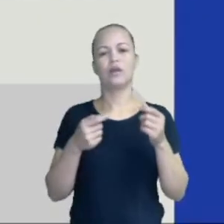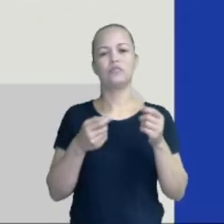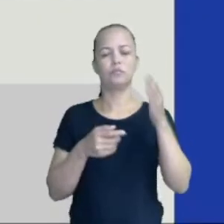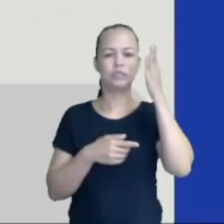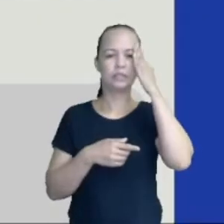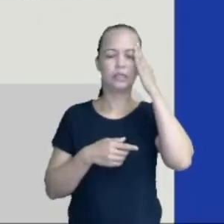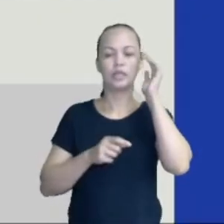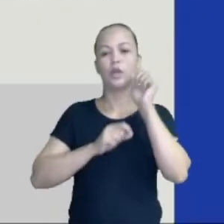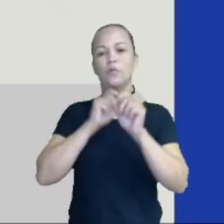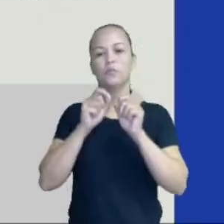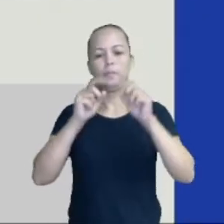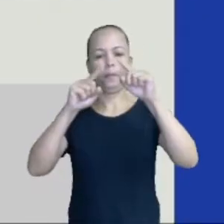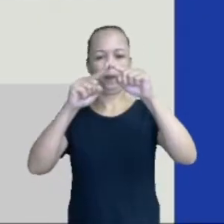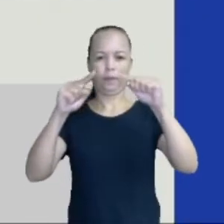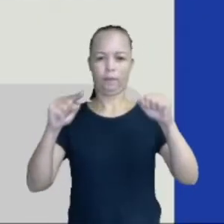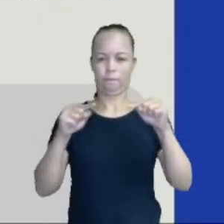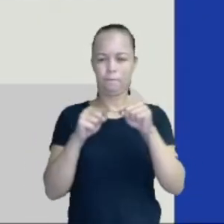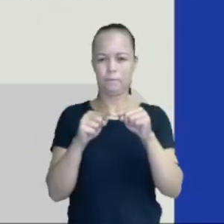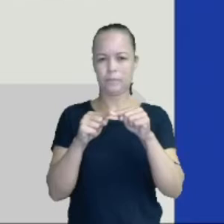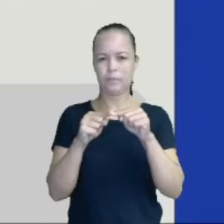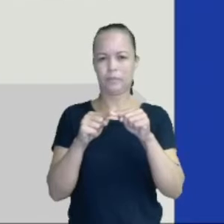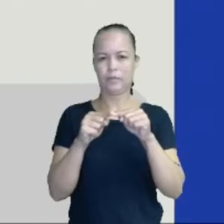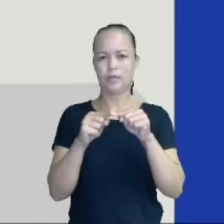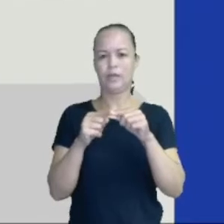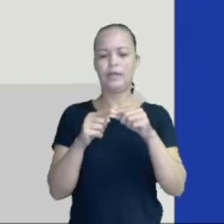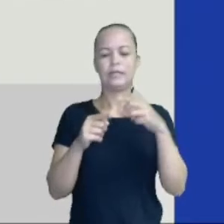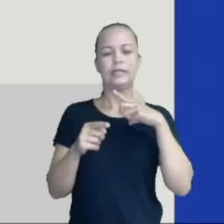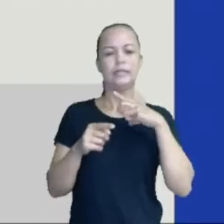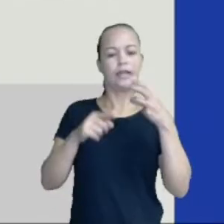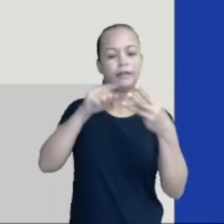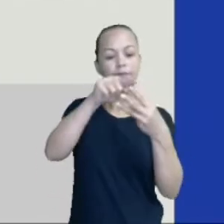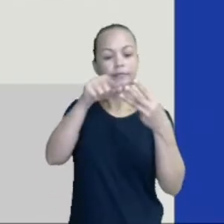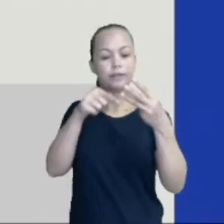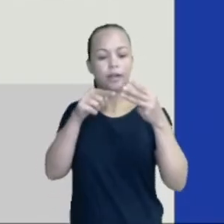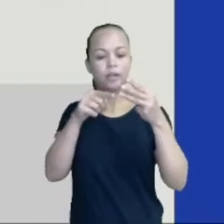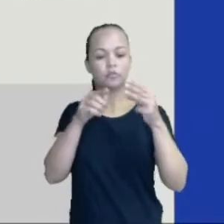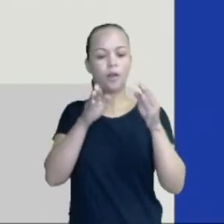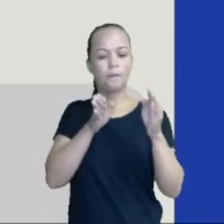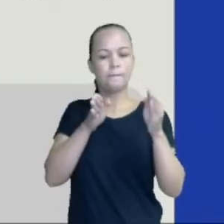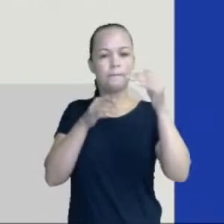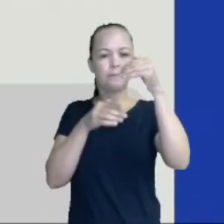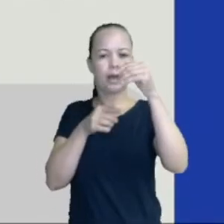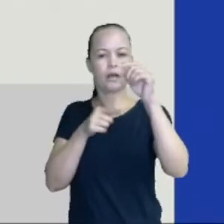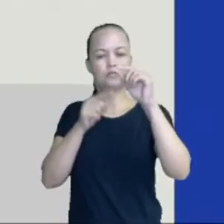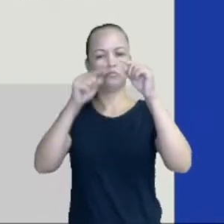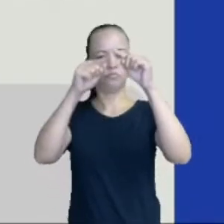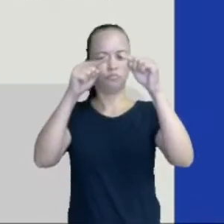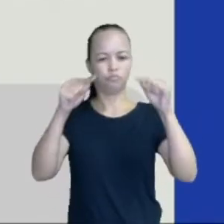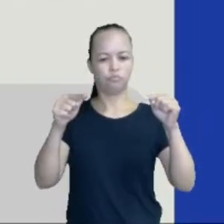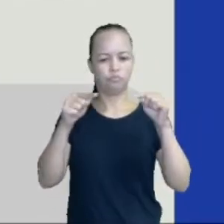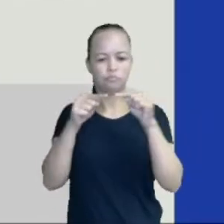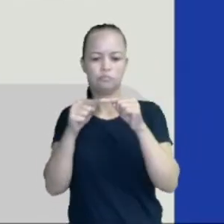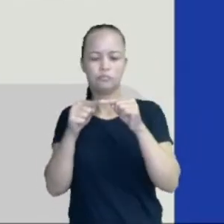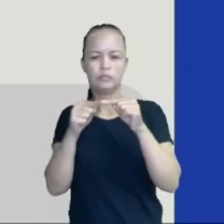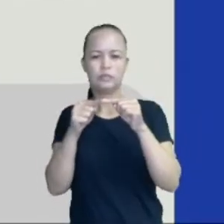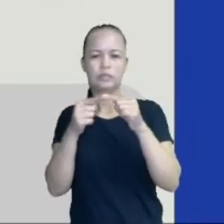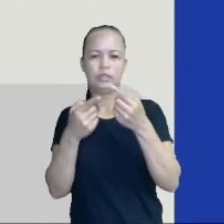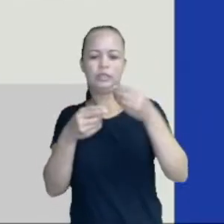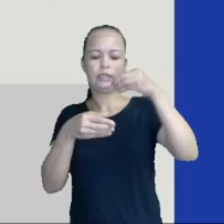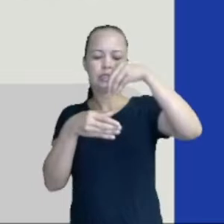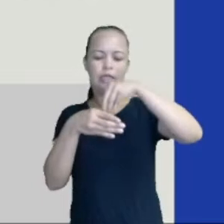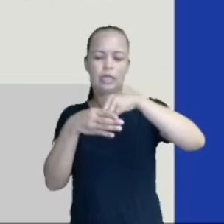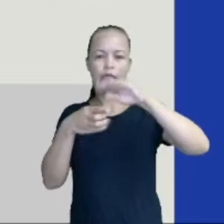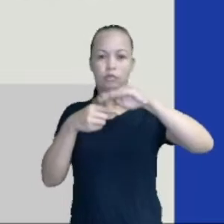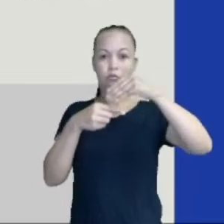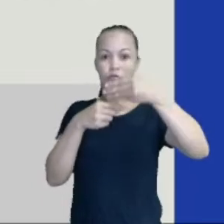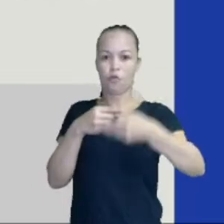Os triângulos são polígonos que possuem 3 lados, eles apresentam 3 ângulos internos, 3 ângulos externos e